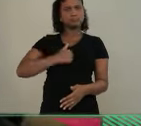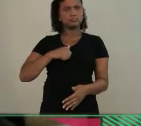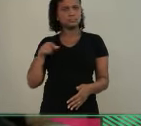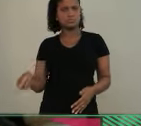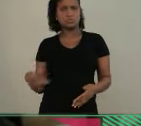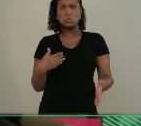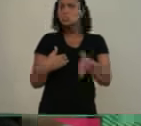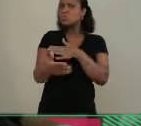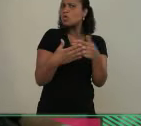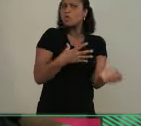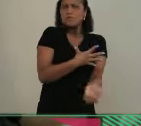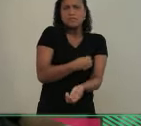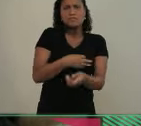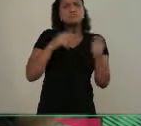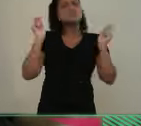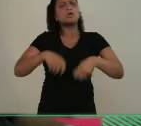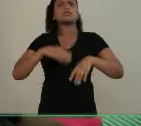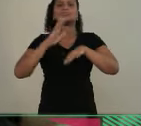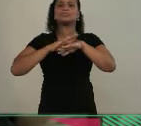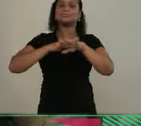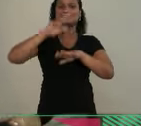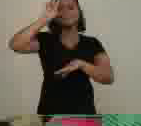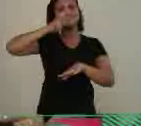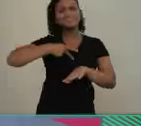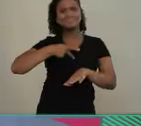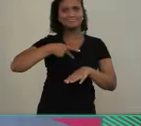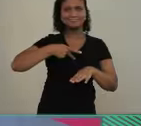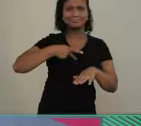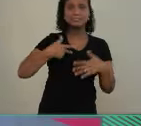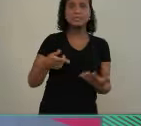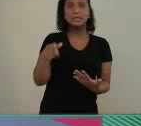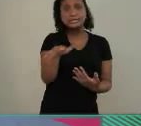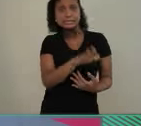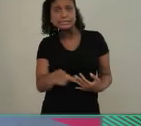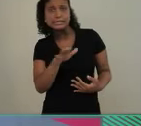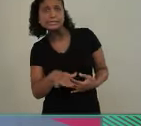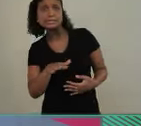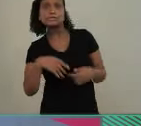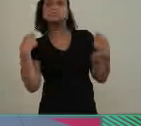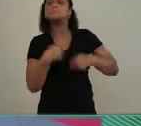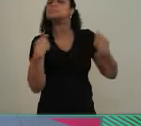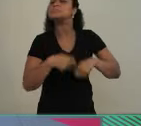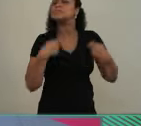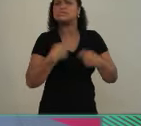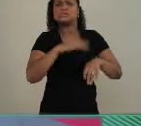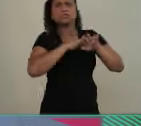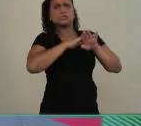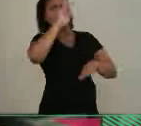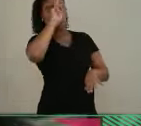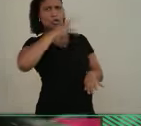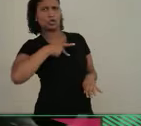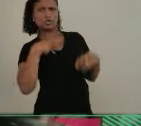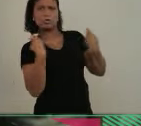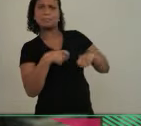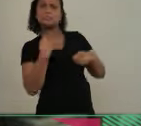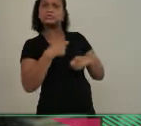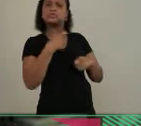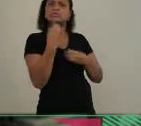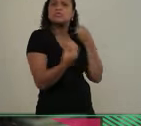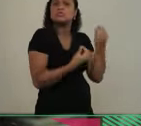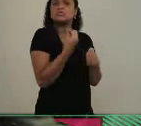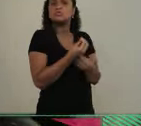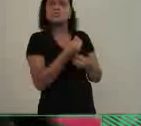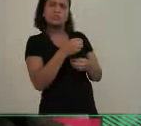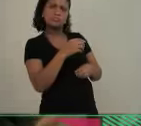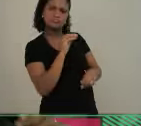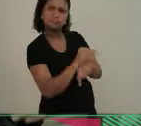que com qualquer filho, e da autonomia. Eu acho que essas crianças precisam de autonomia. Elas precisam ter uma forma de